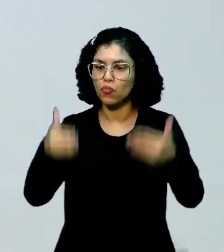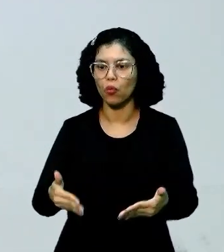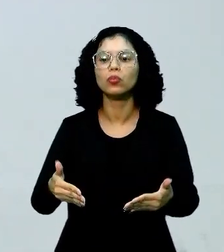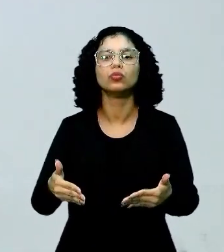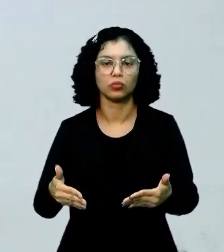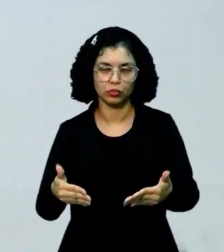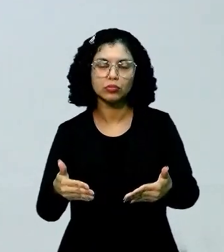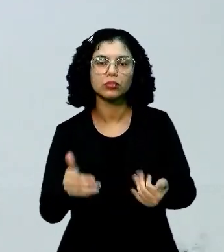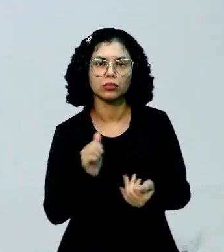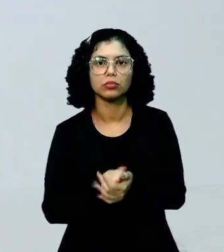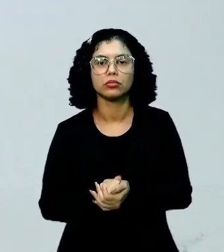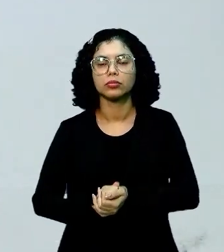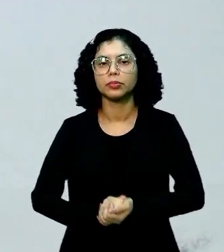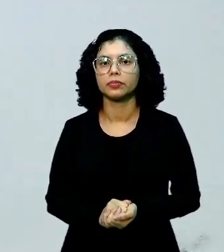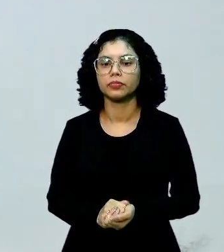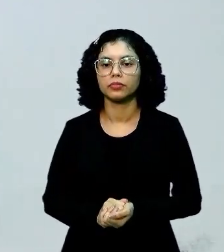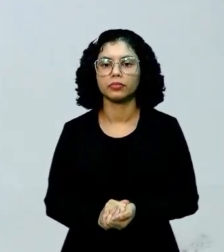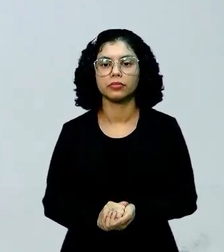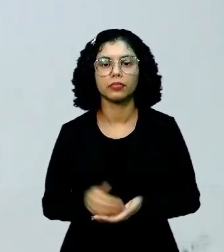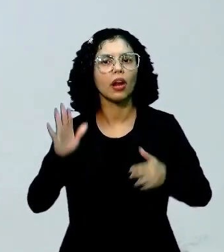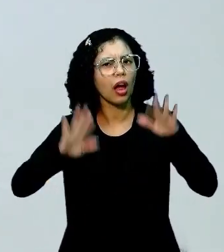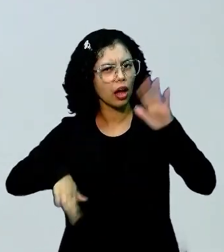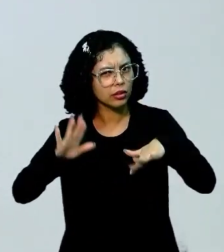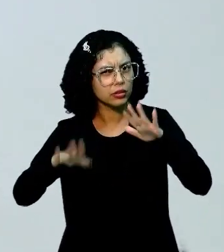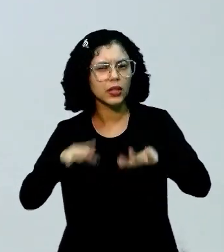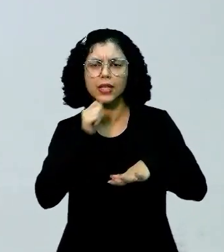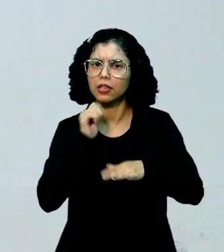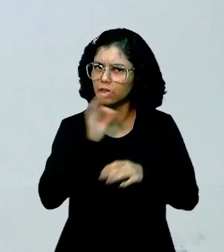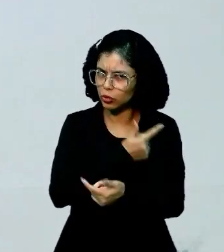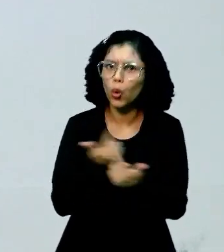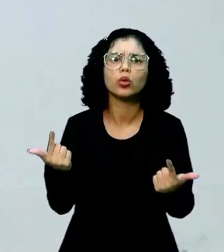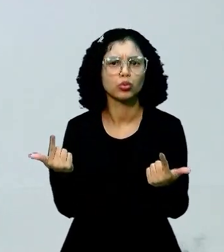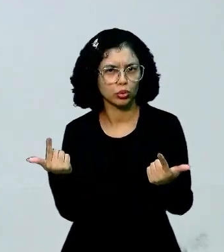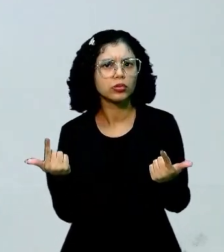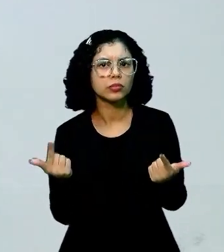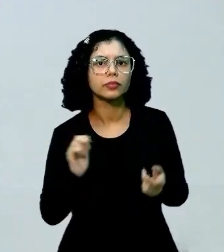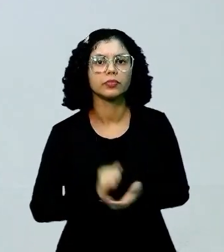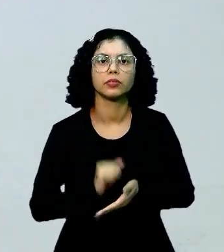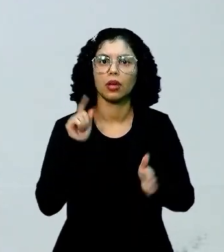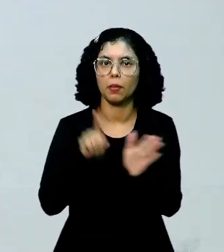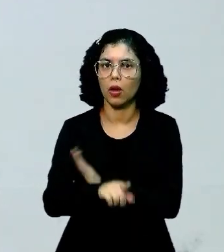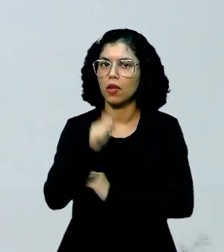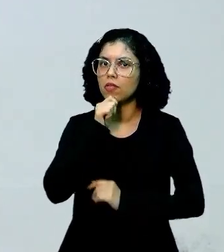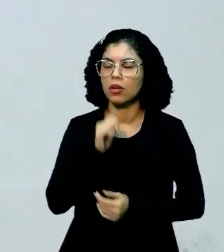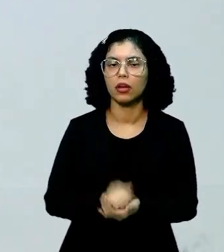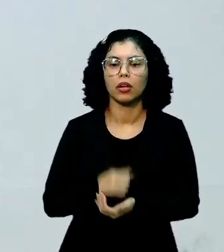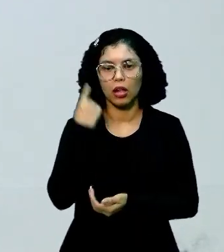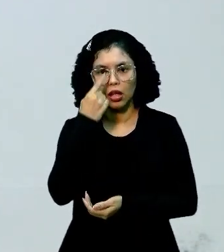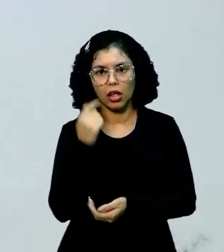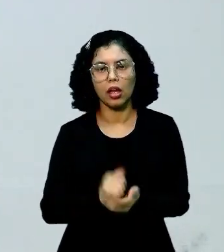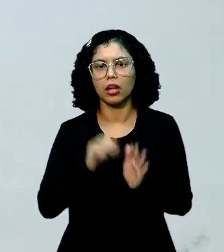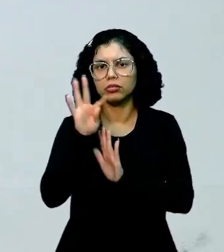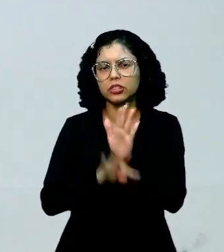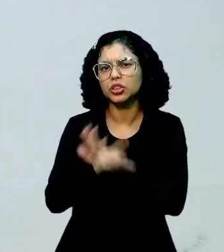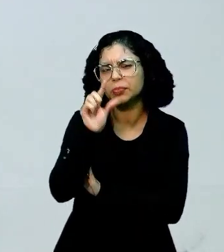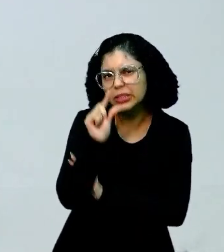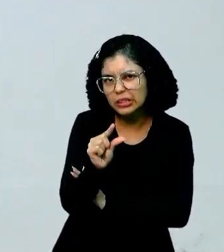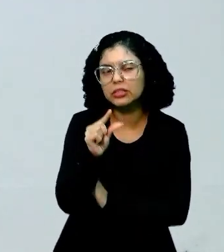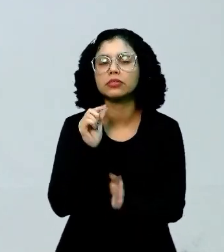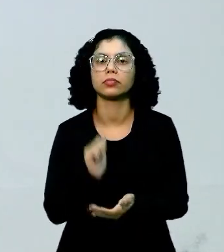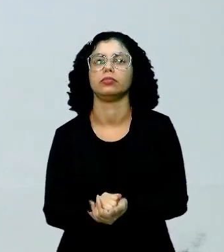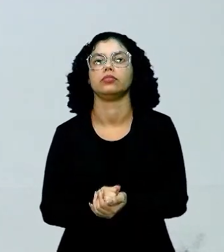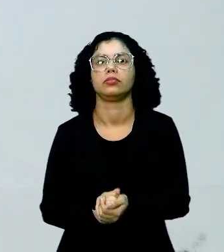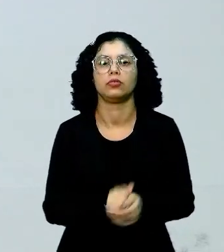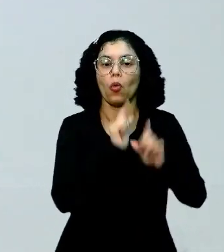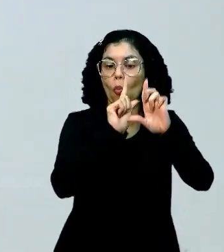perder muito tempo com cada questão. Às vezes você tem sorte, né, de as questões de língua estrangeira vir com textos pequenos, ou com alguma